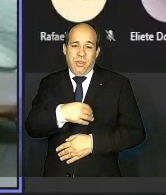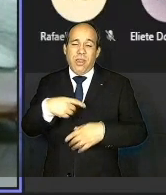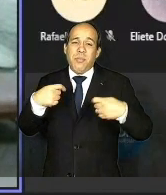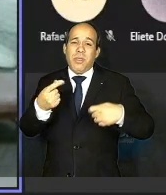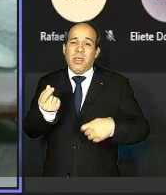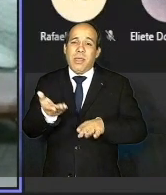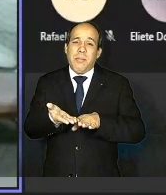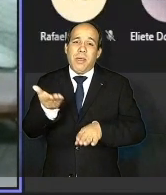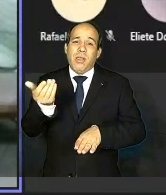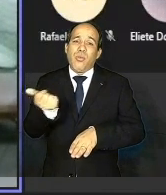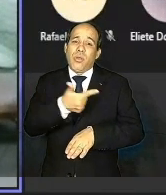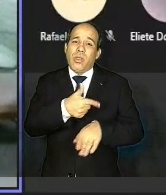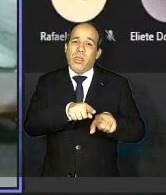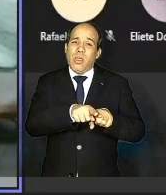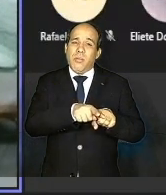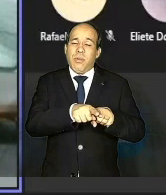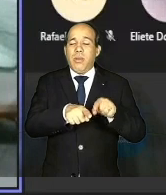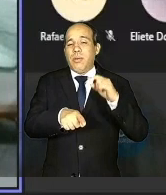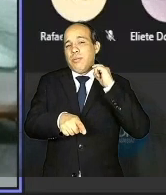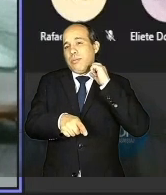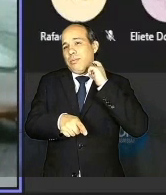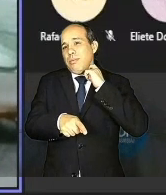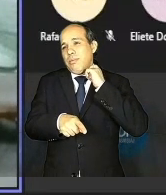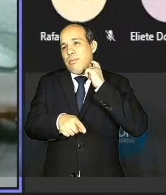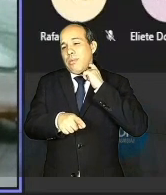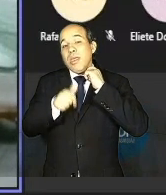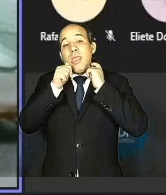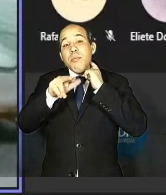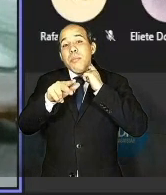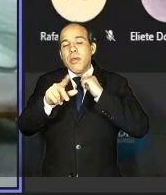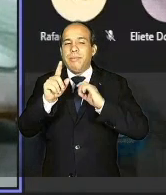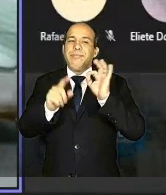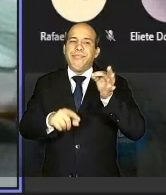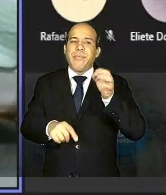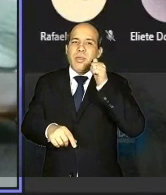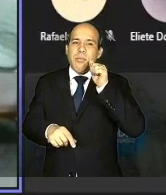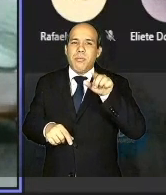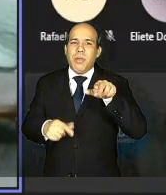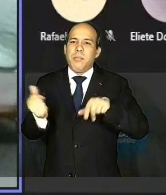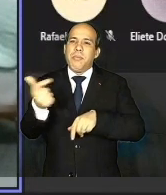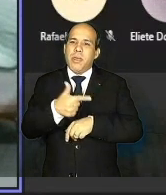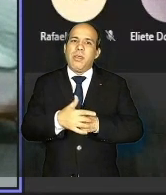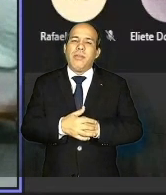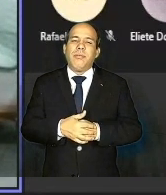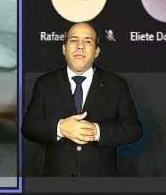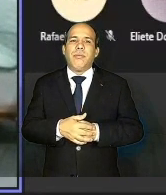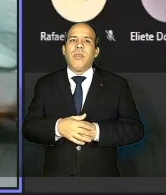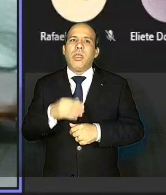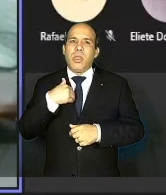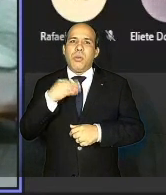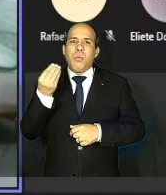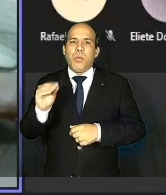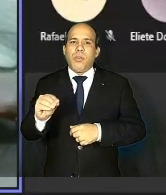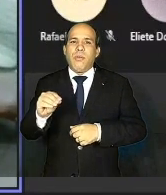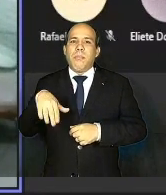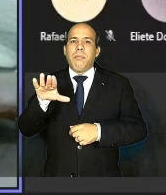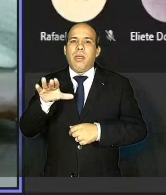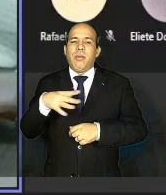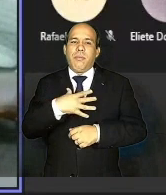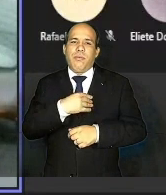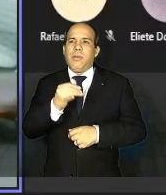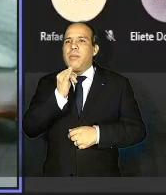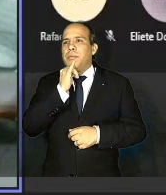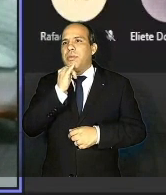Para mim, esta filha precisaria ganhar mais do que o irmão, viu? Irmã. Eu daria... Irmã. Pois é, mais do que